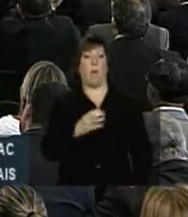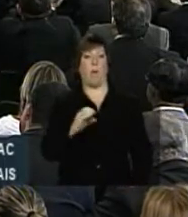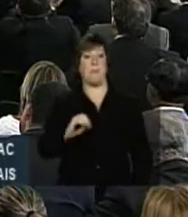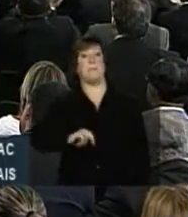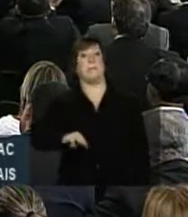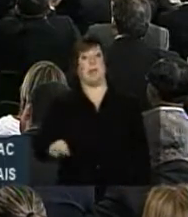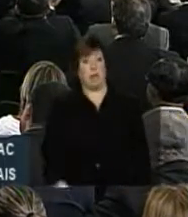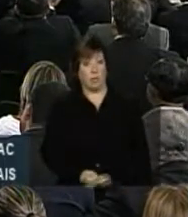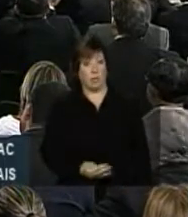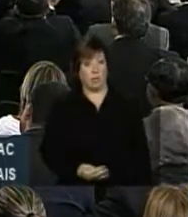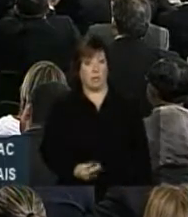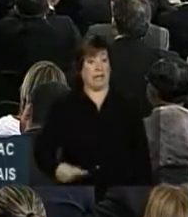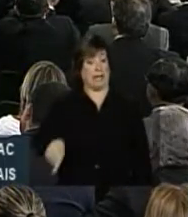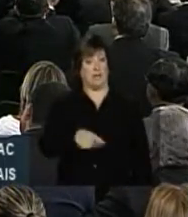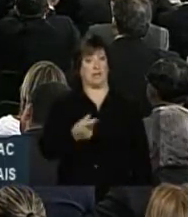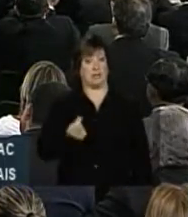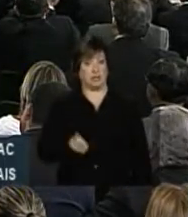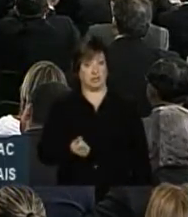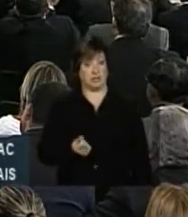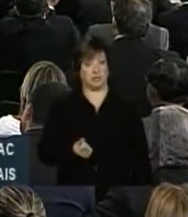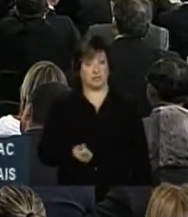milhões, dos quais